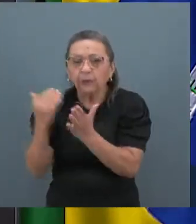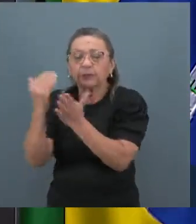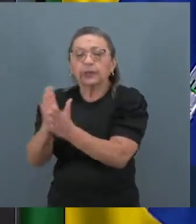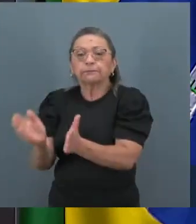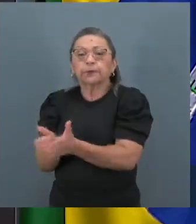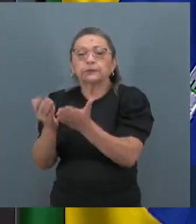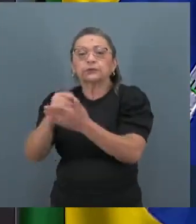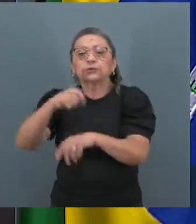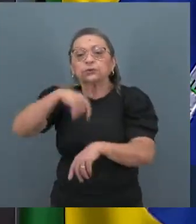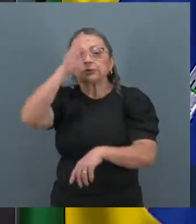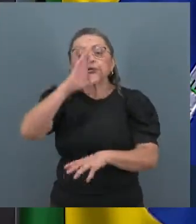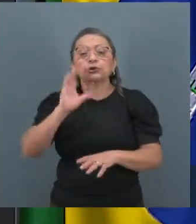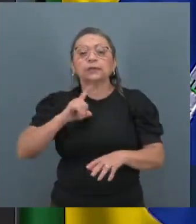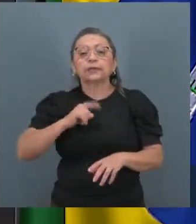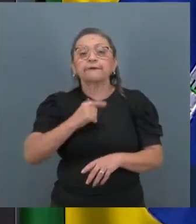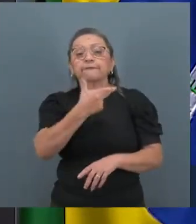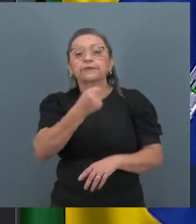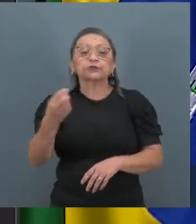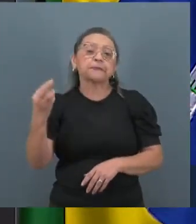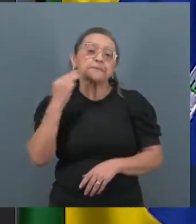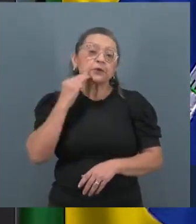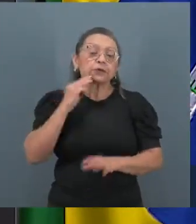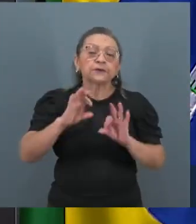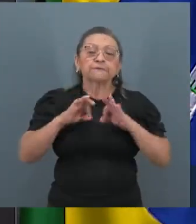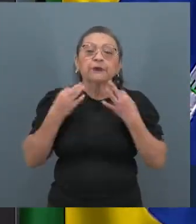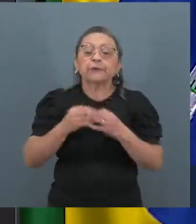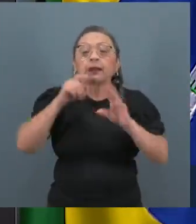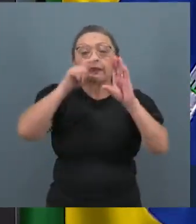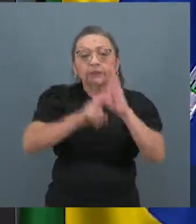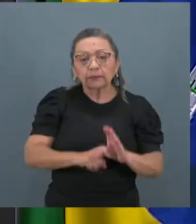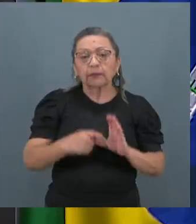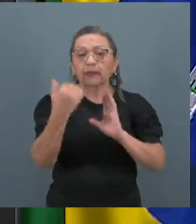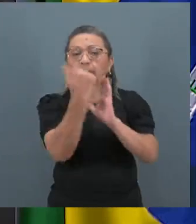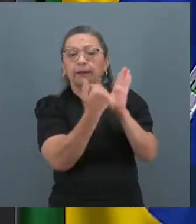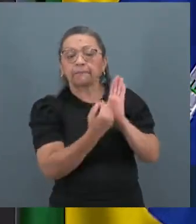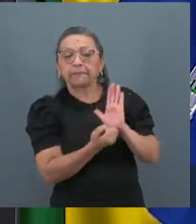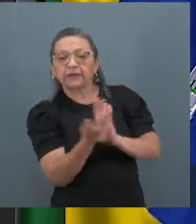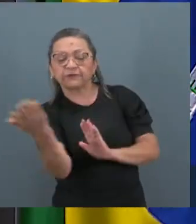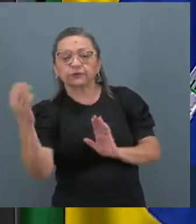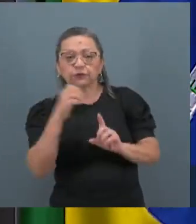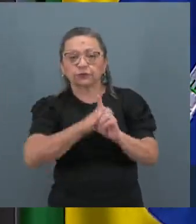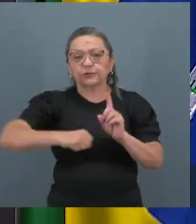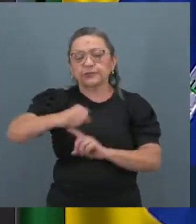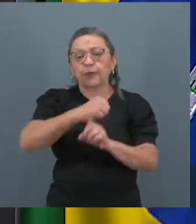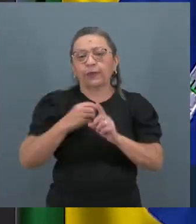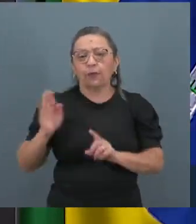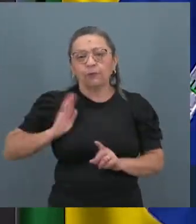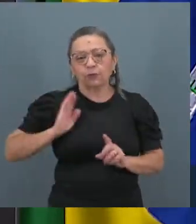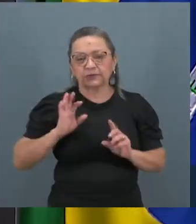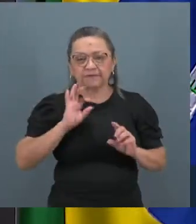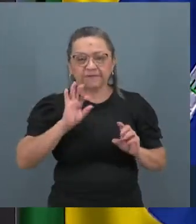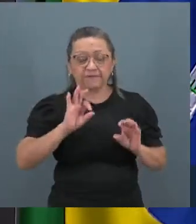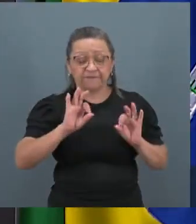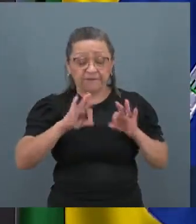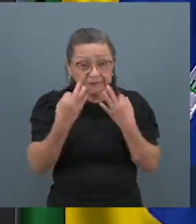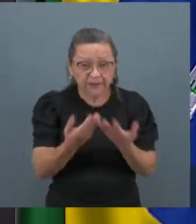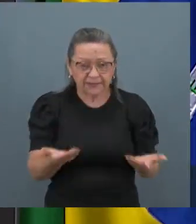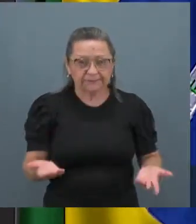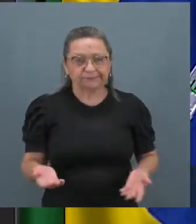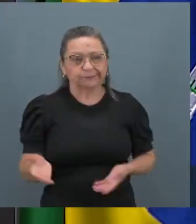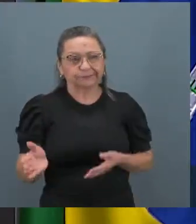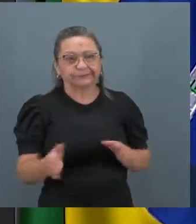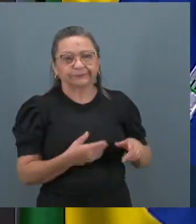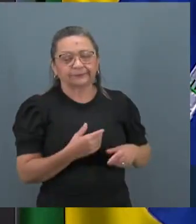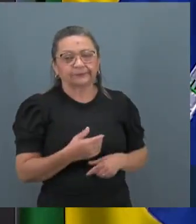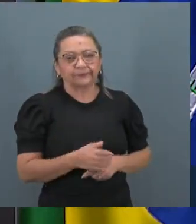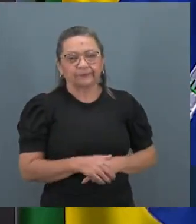país que já tem 20 milhões de famílias dependentes desse benefício social. Olha, senhor presidente,